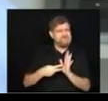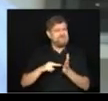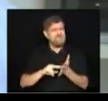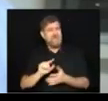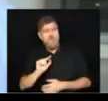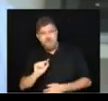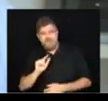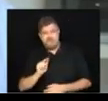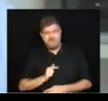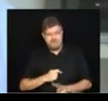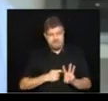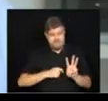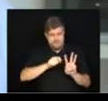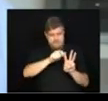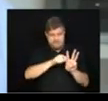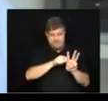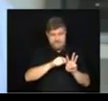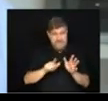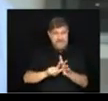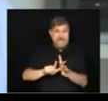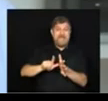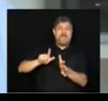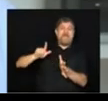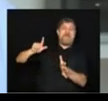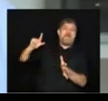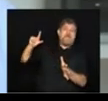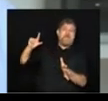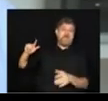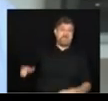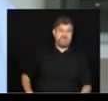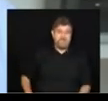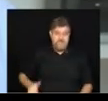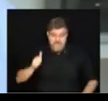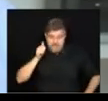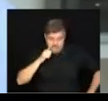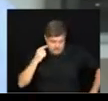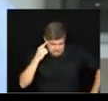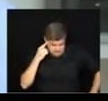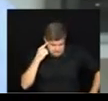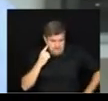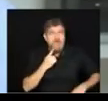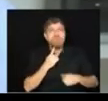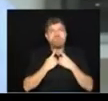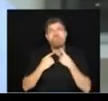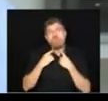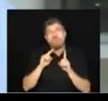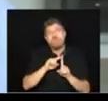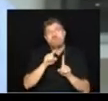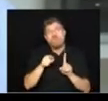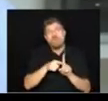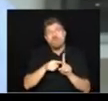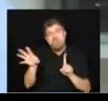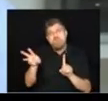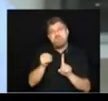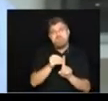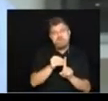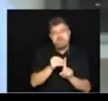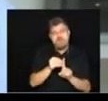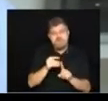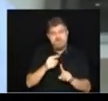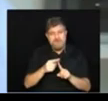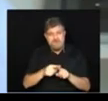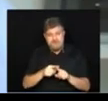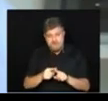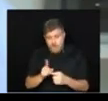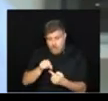São os 3 meses anteriores à gravidez para justamente